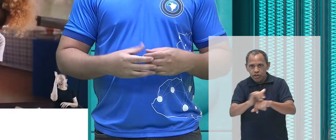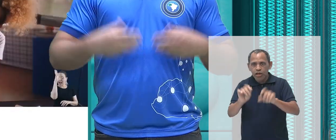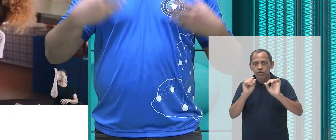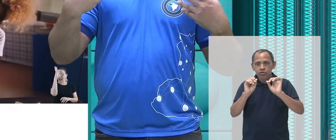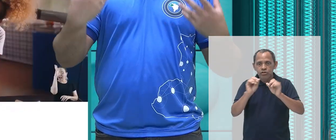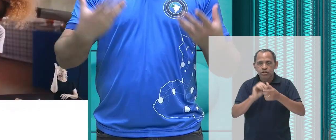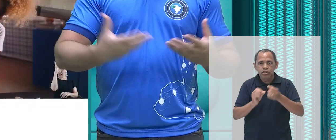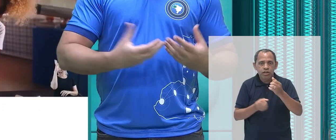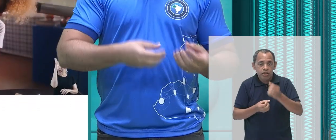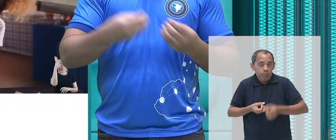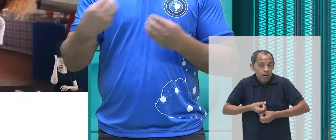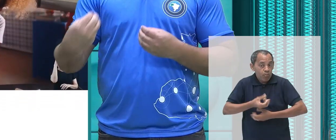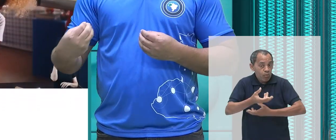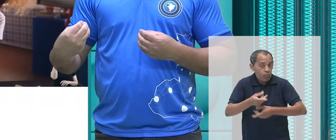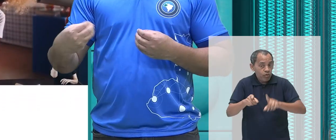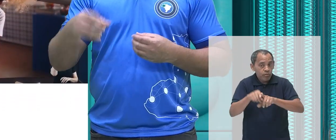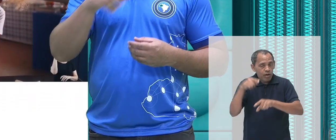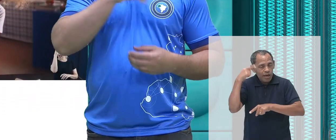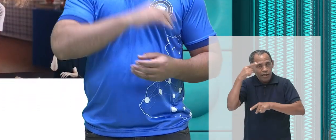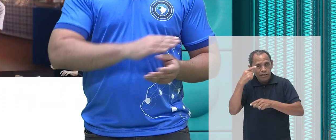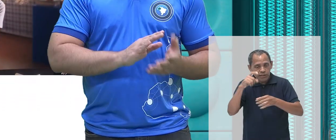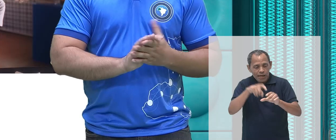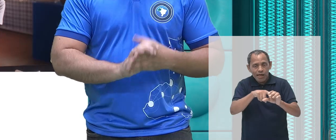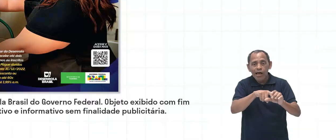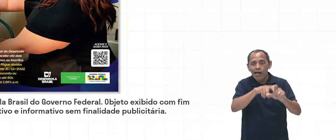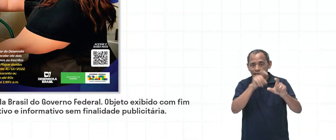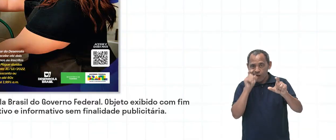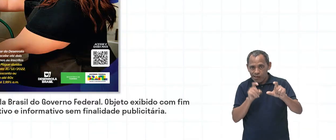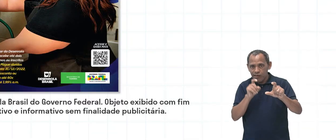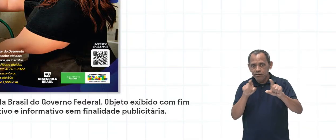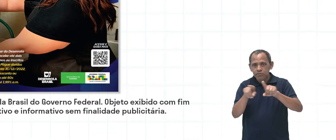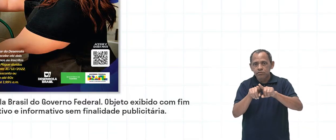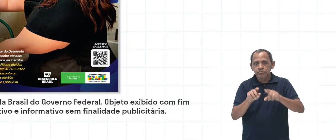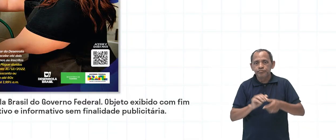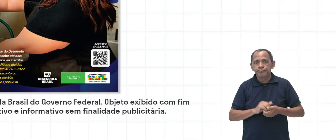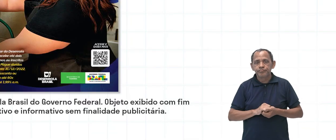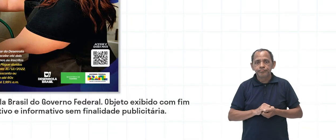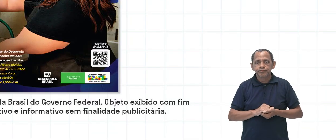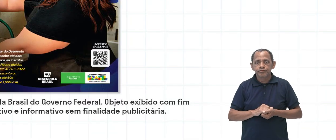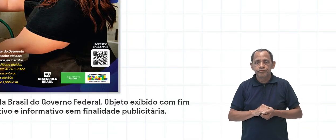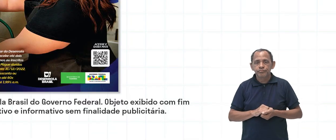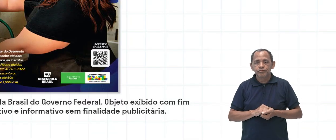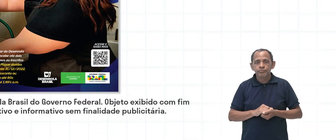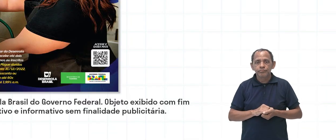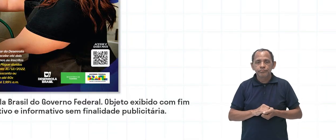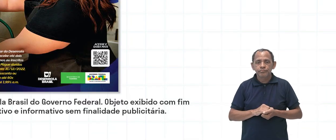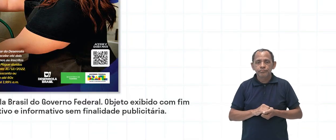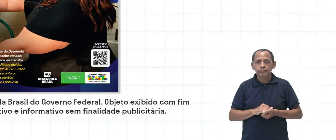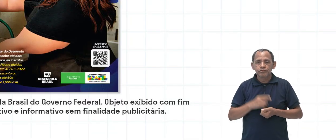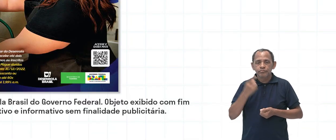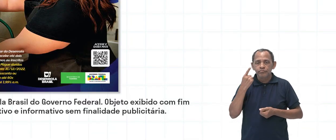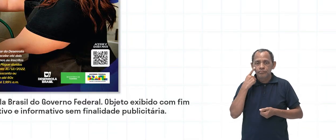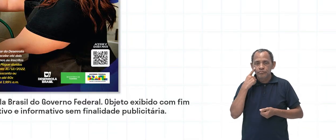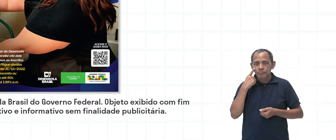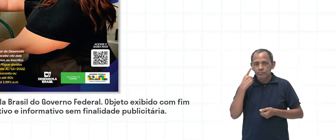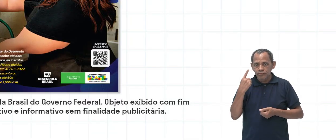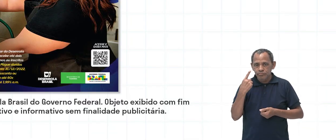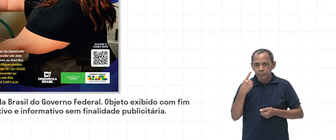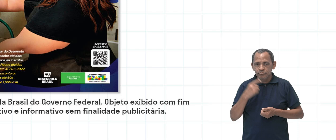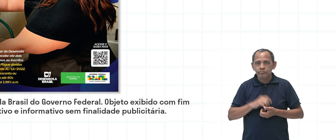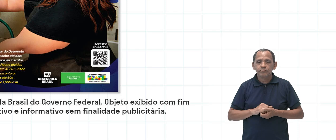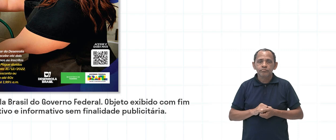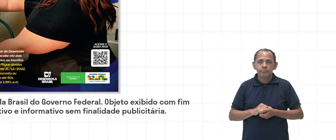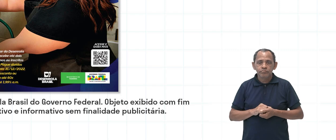para promover a ideia de sair das dívidas. Vamos analisar? Então, observem aí que no programa nós vamos ter também a